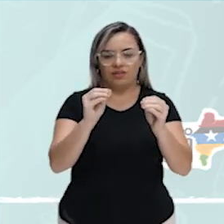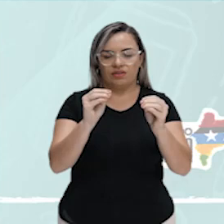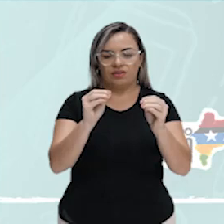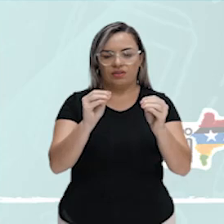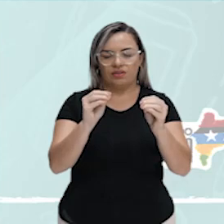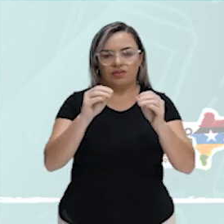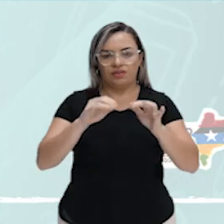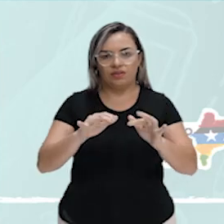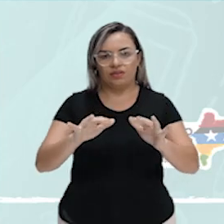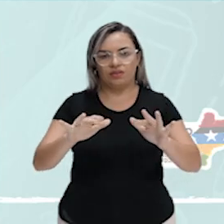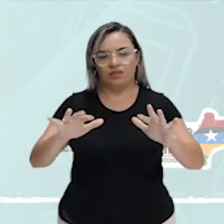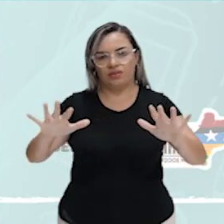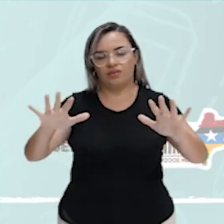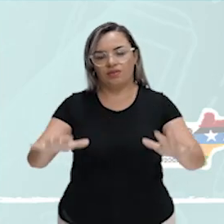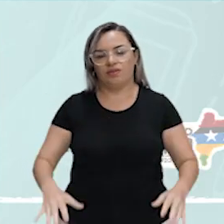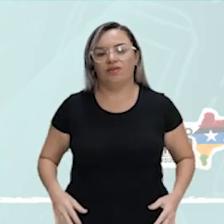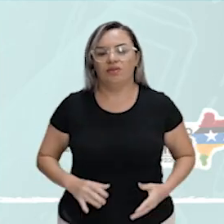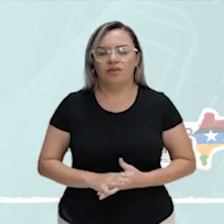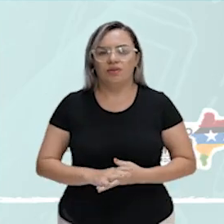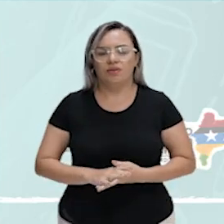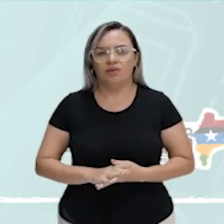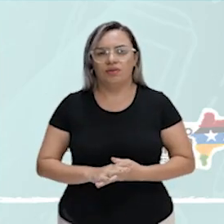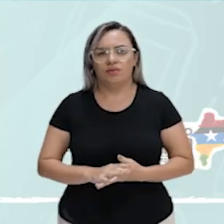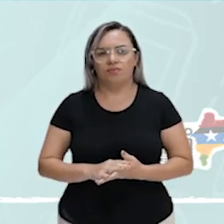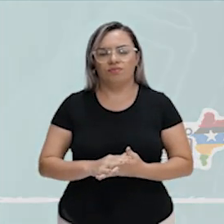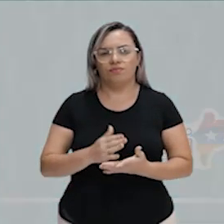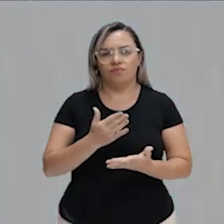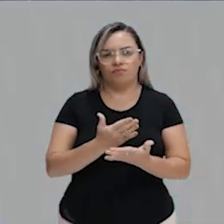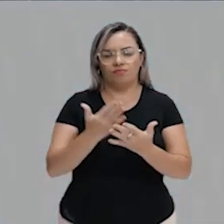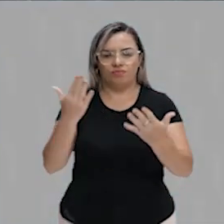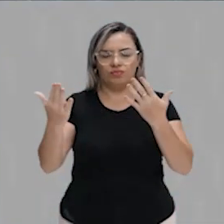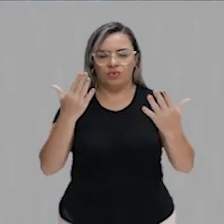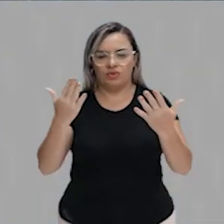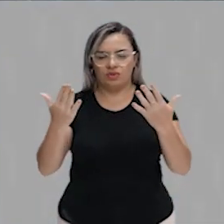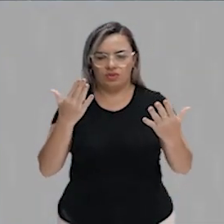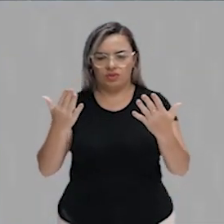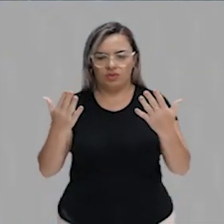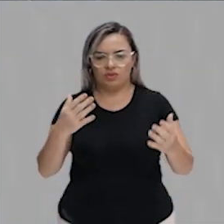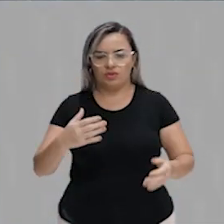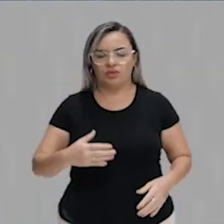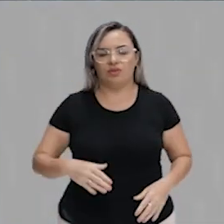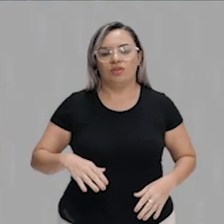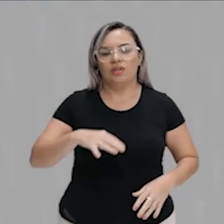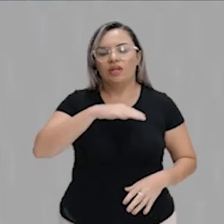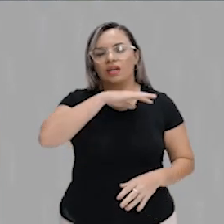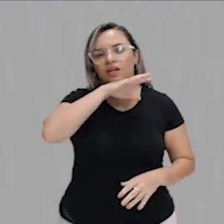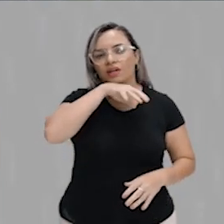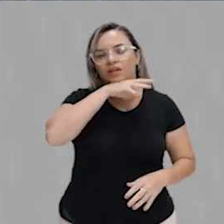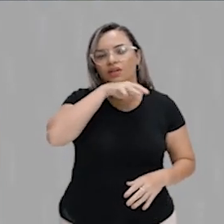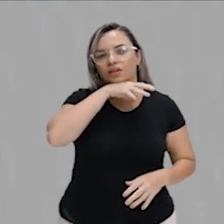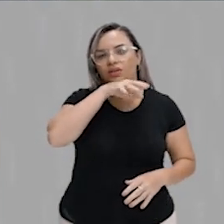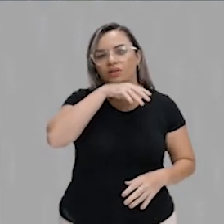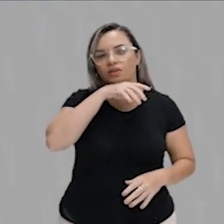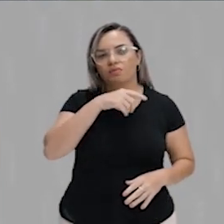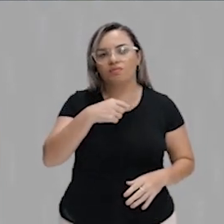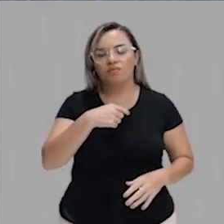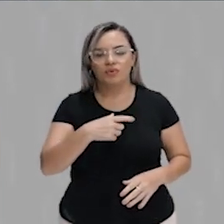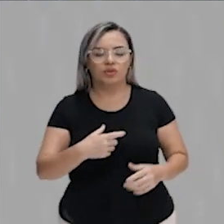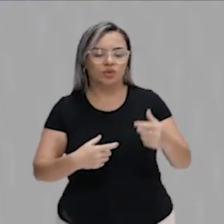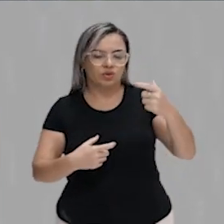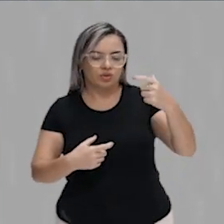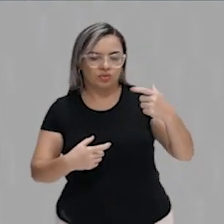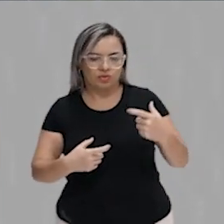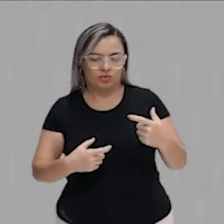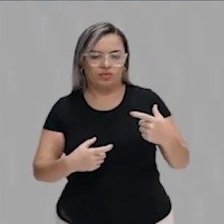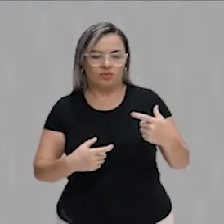seus efeitos. Pessoal, eu vou fazer uma comparação com os animais. Nós, animais, produzimos hormônios. Nós